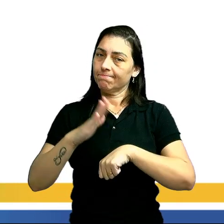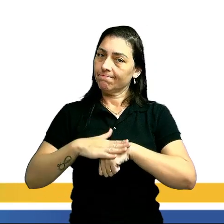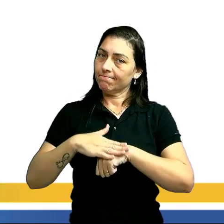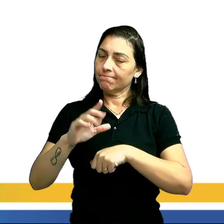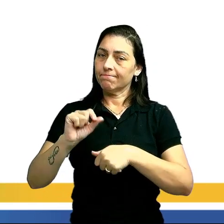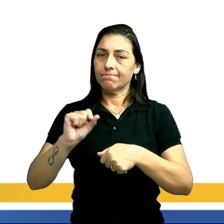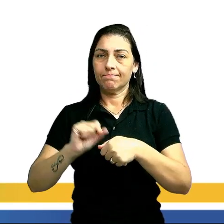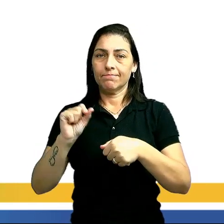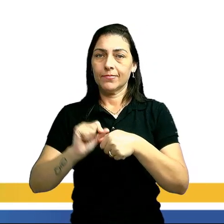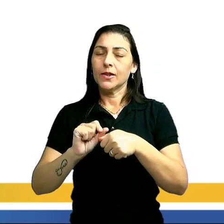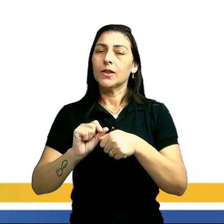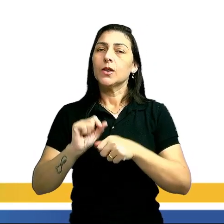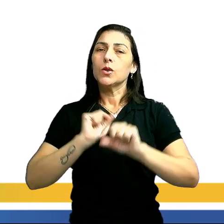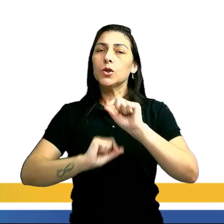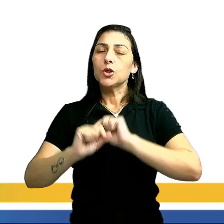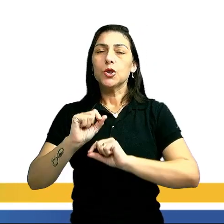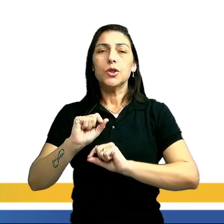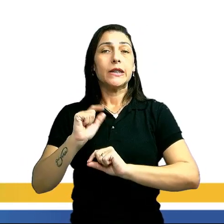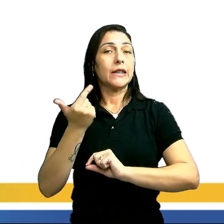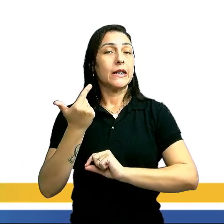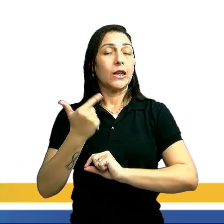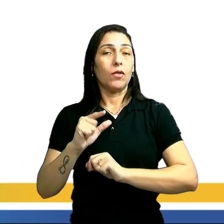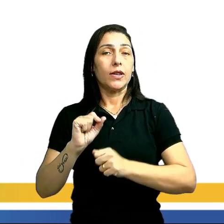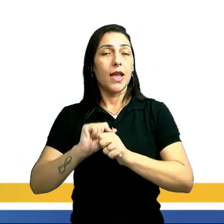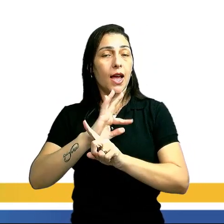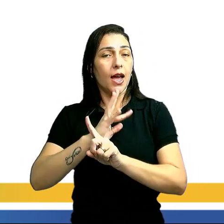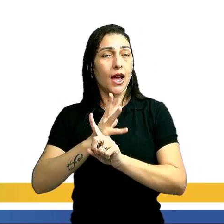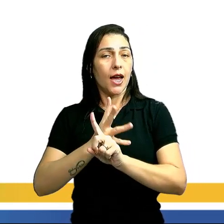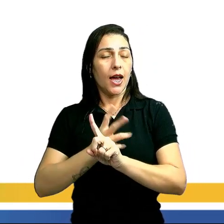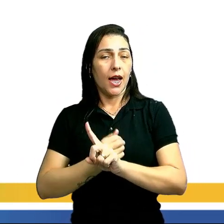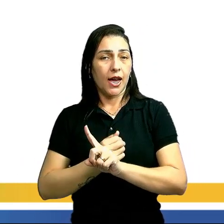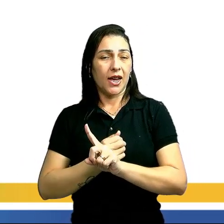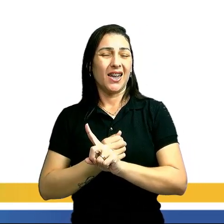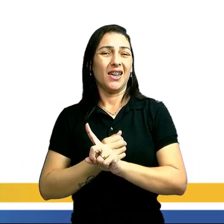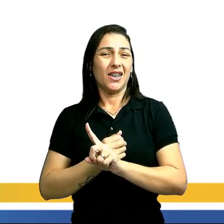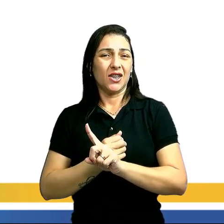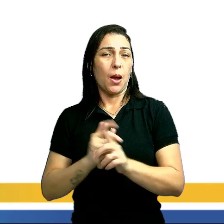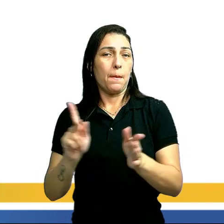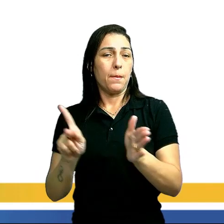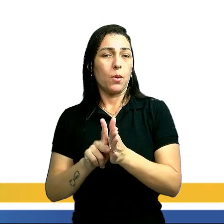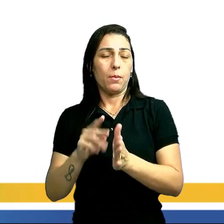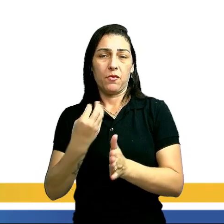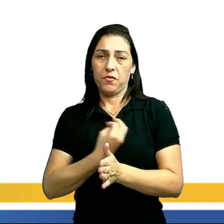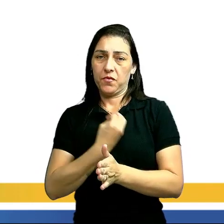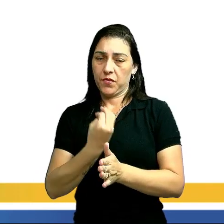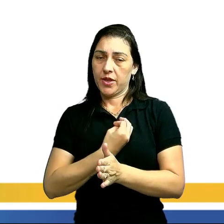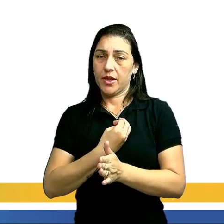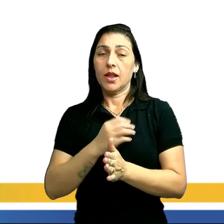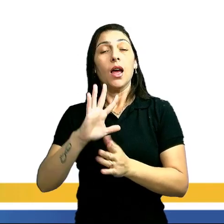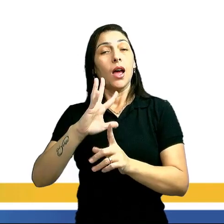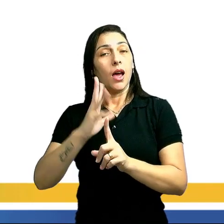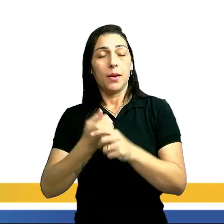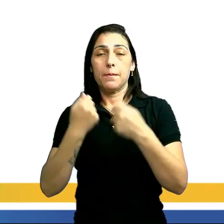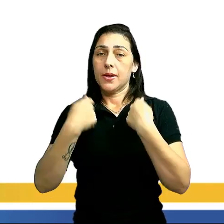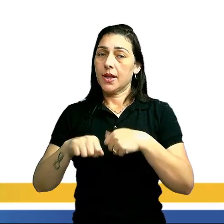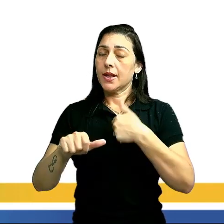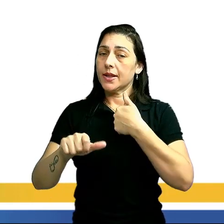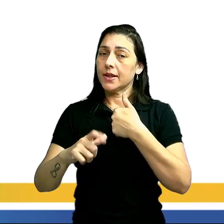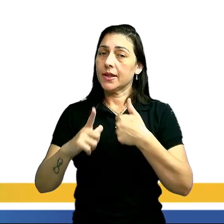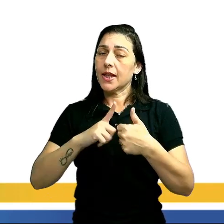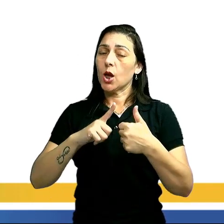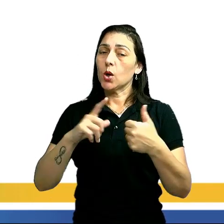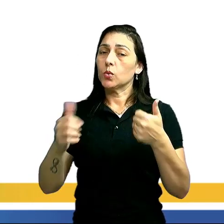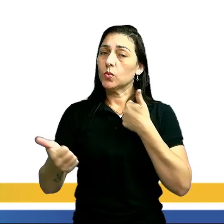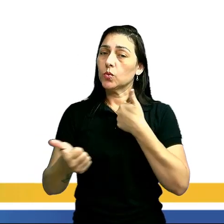mais fazer um esforço de não tornar a arte alheia à própria vida. A arte, ela tem que estar engajada